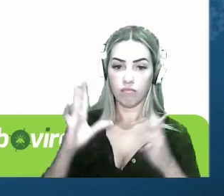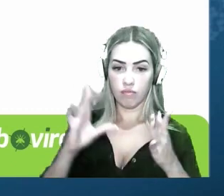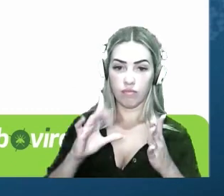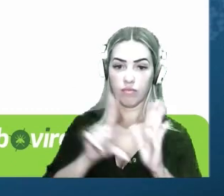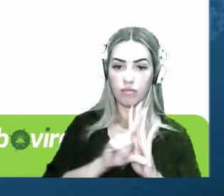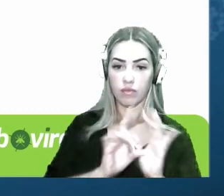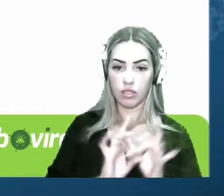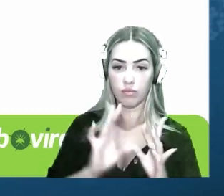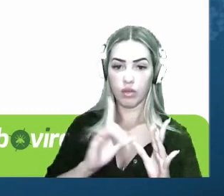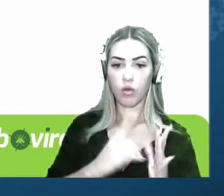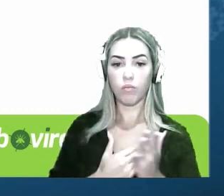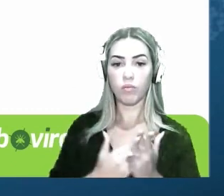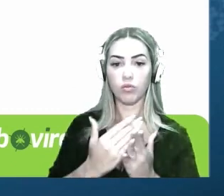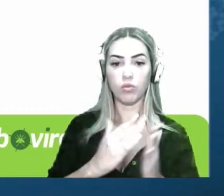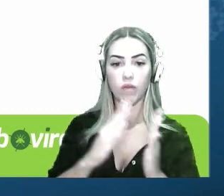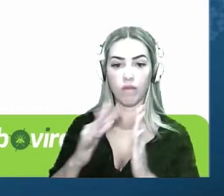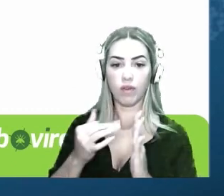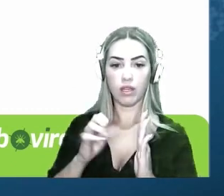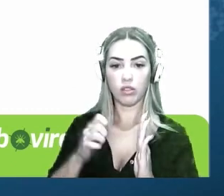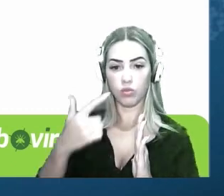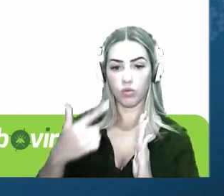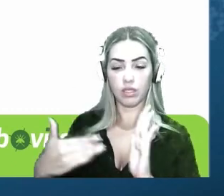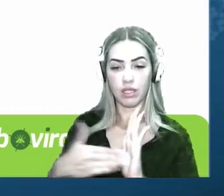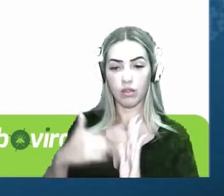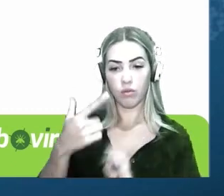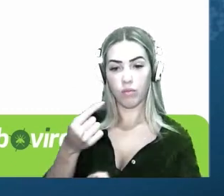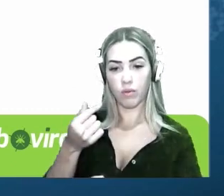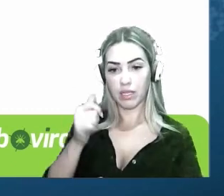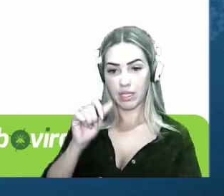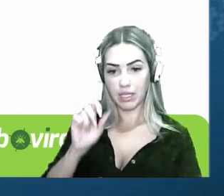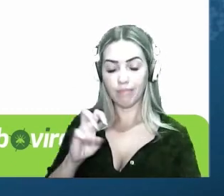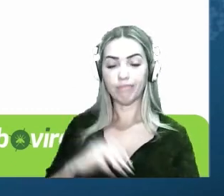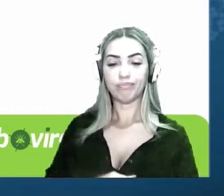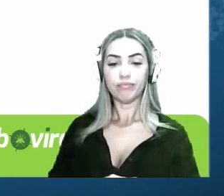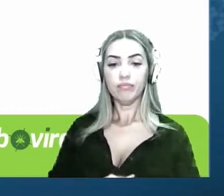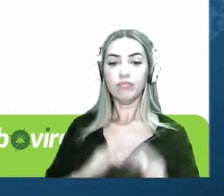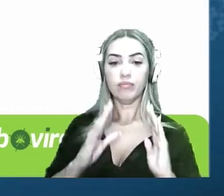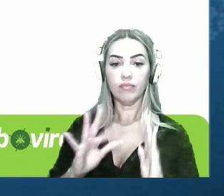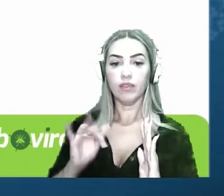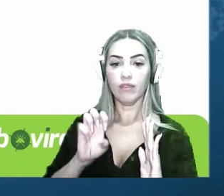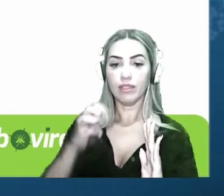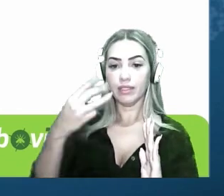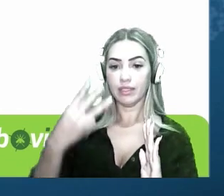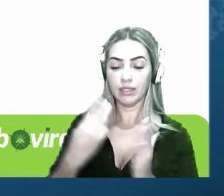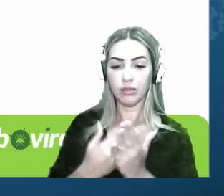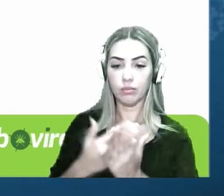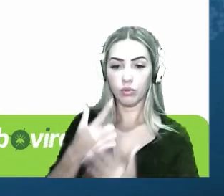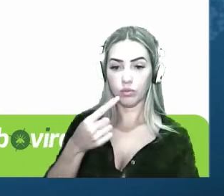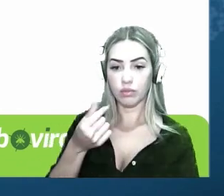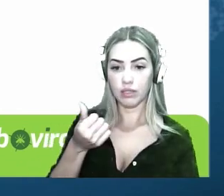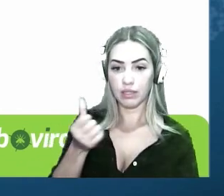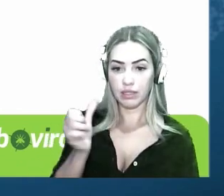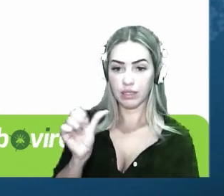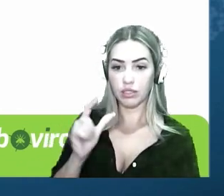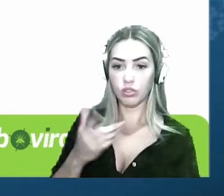2, que foi até 2015. O estudo de fase 3 começou em 2016. É um estudo com